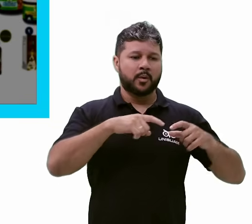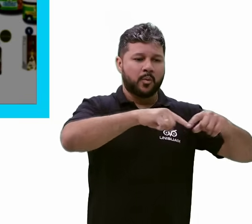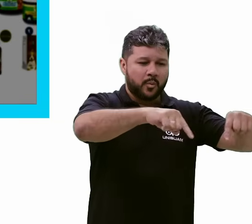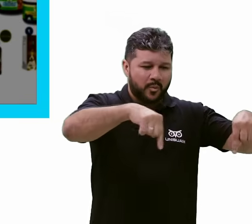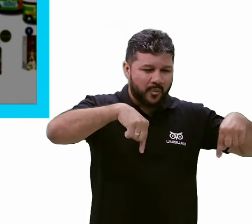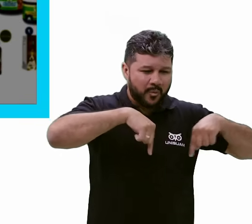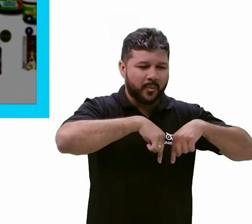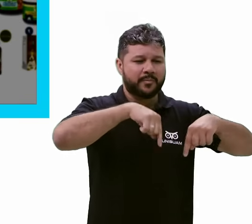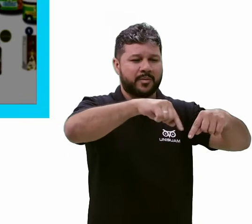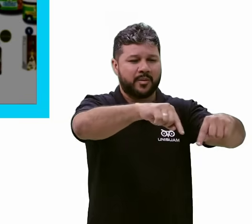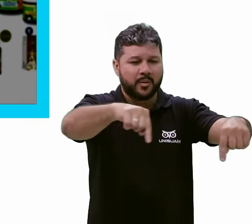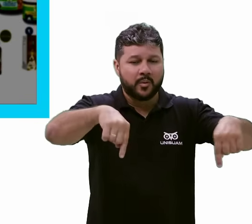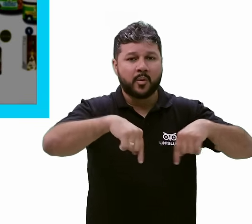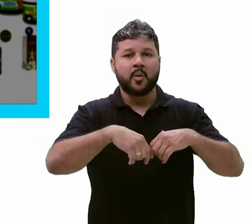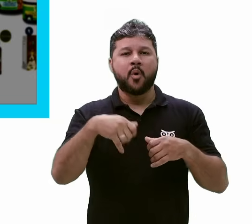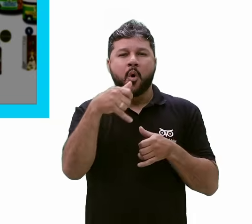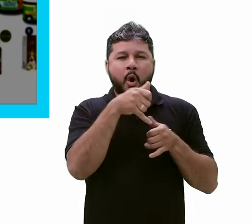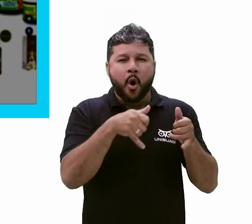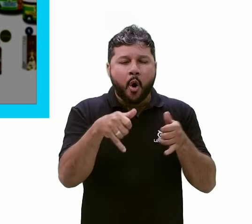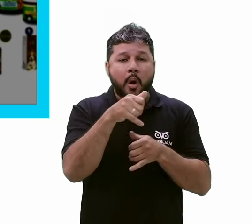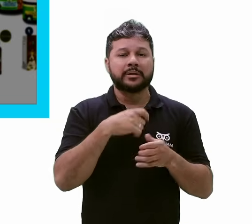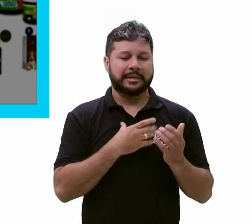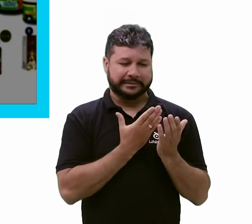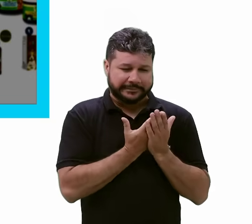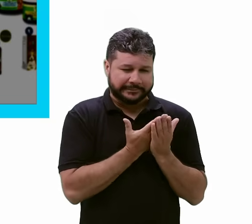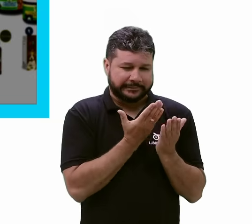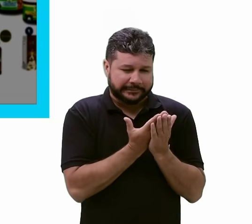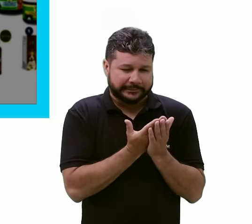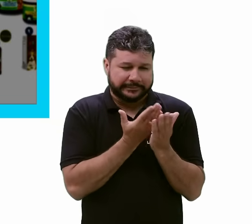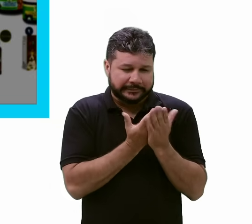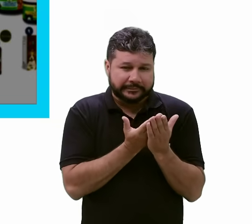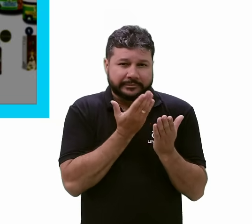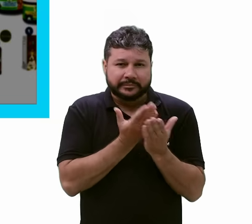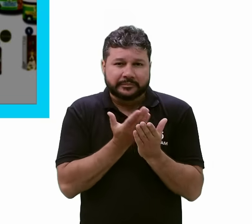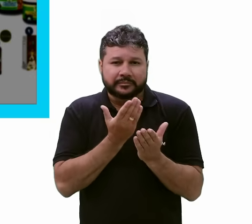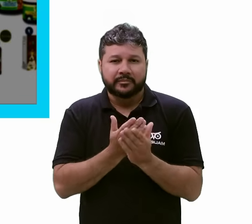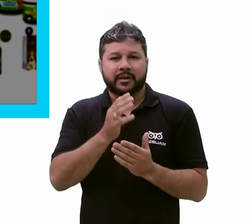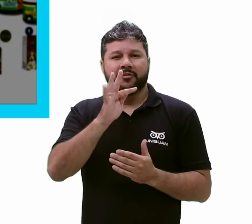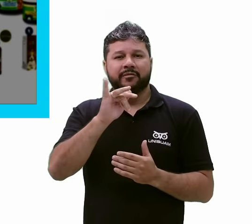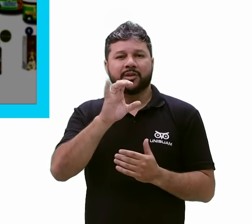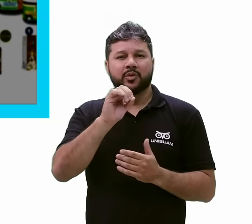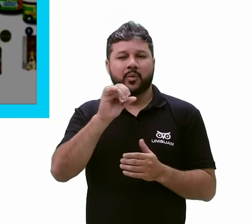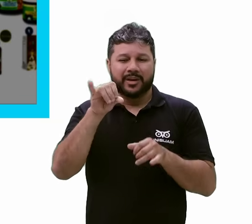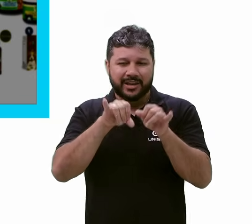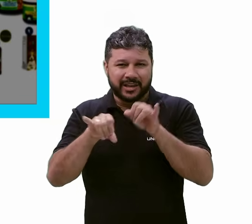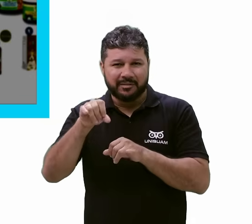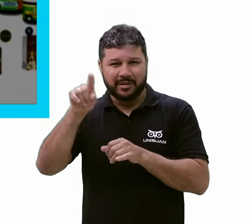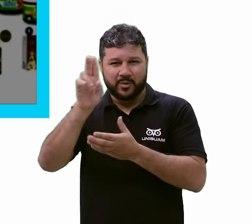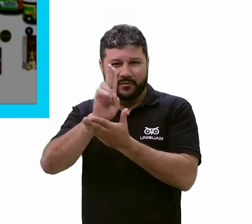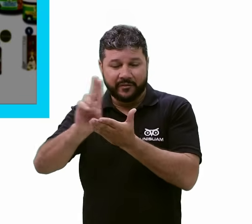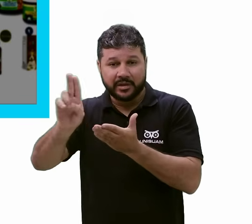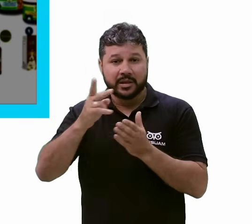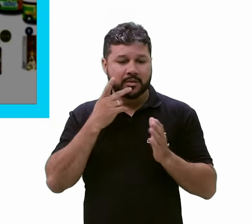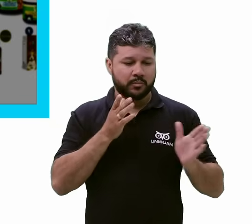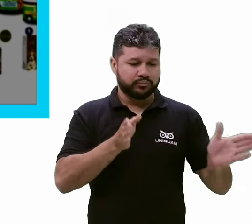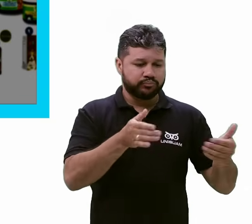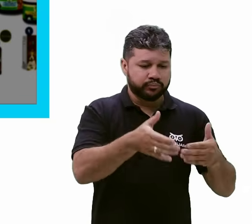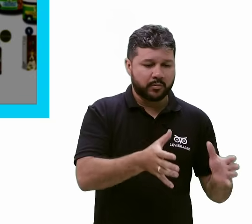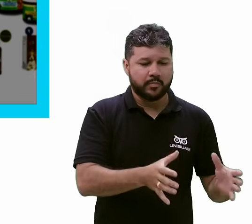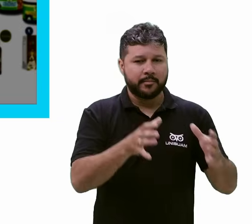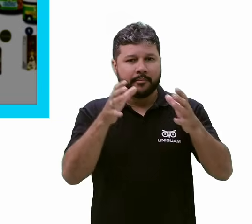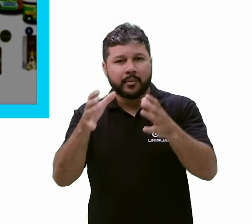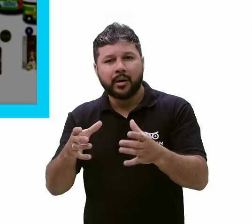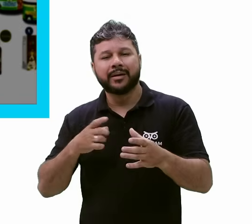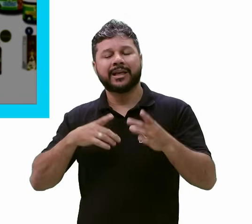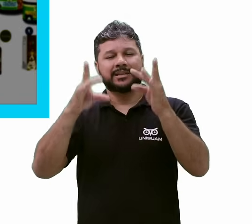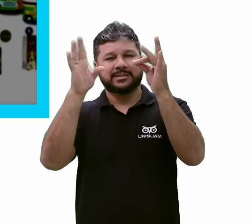lotes, né, dos óleos que eles produzem passam por análise fitoquímica nessas universidades. Então, os